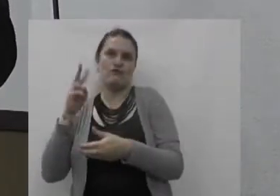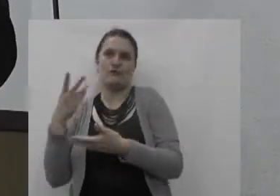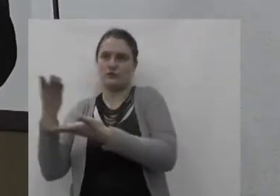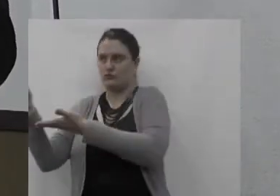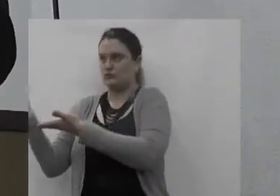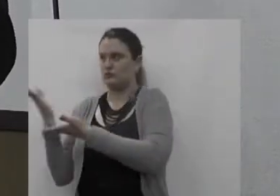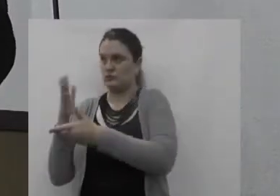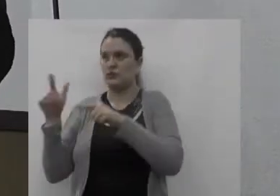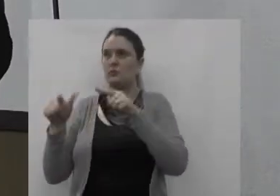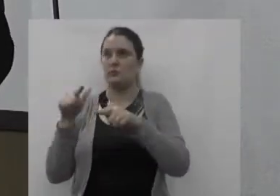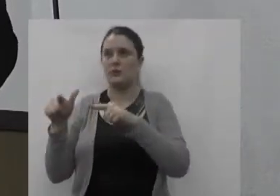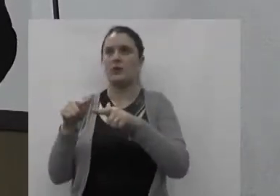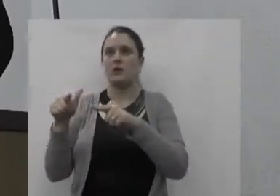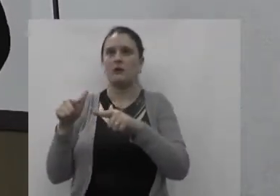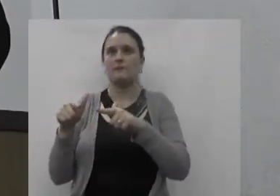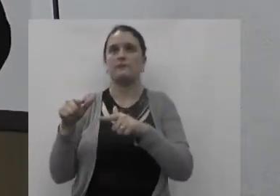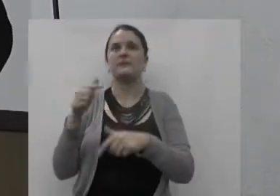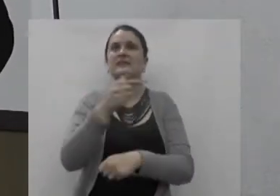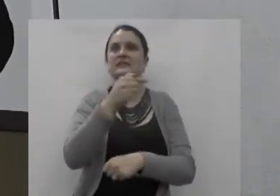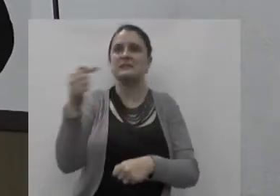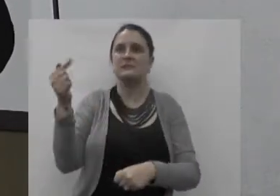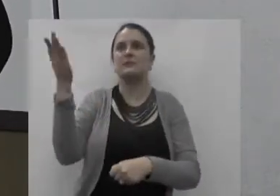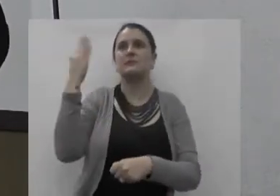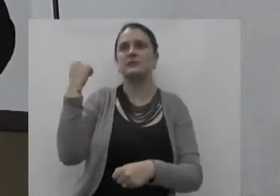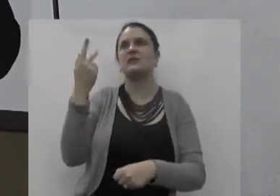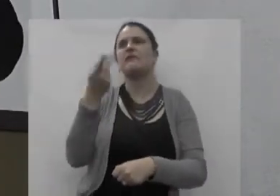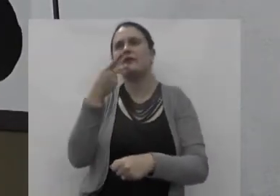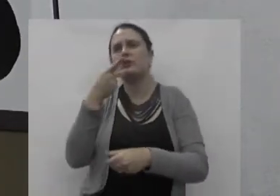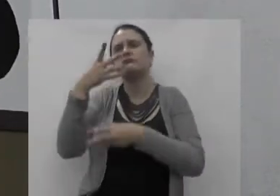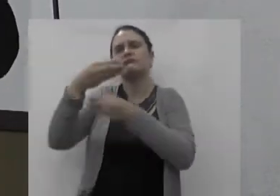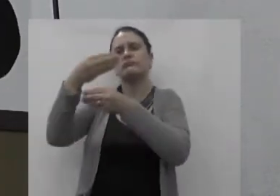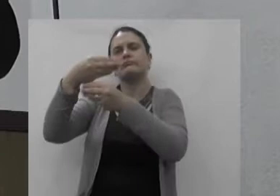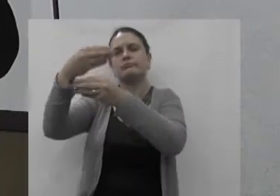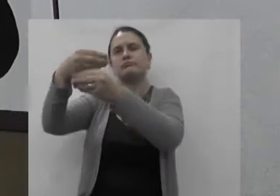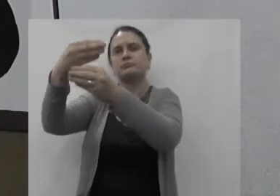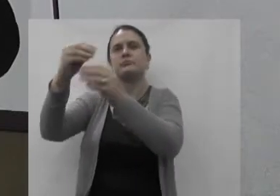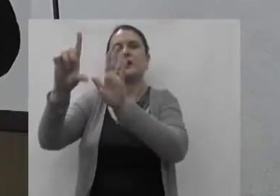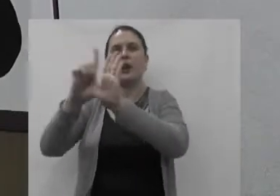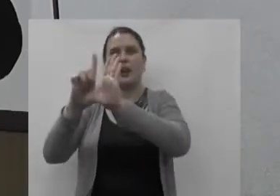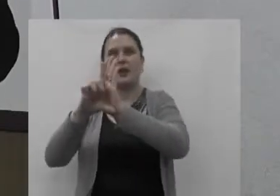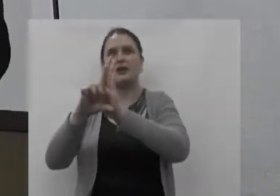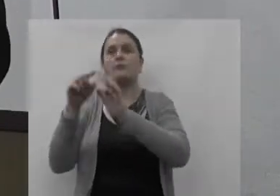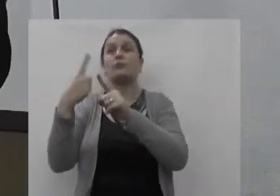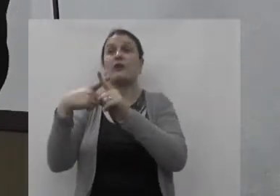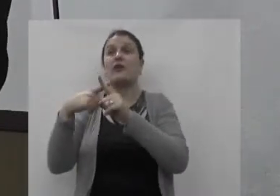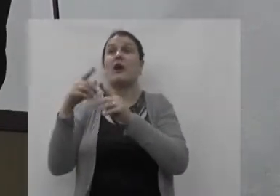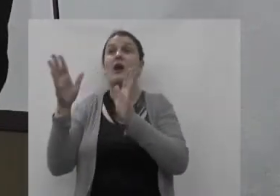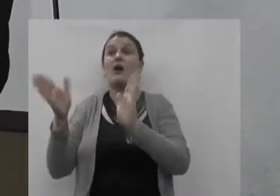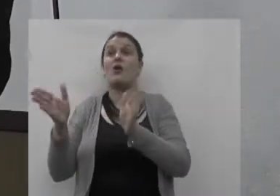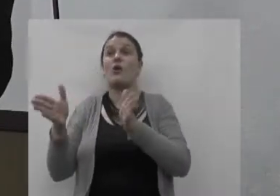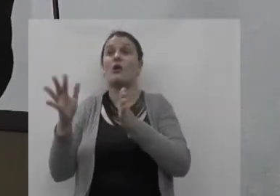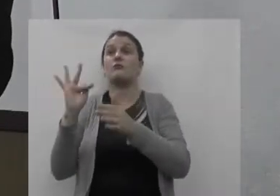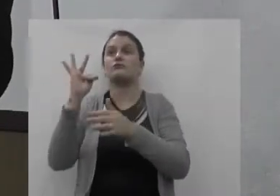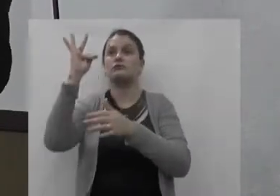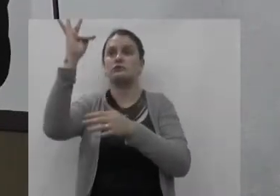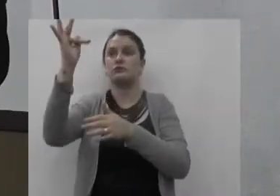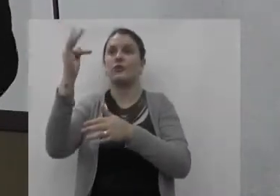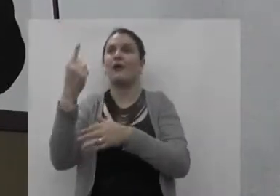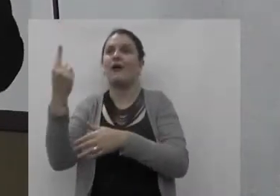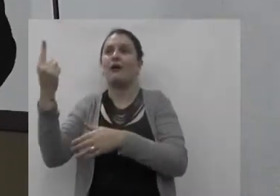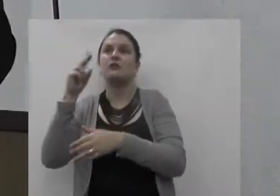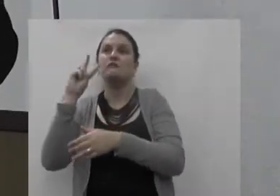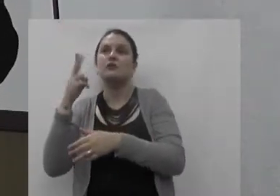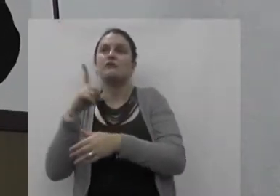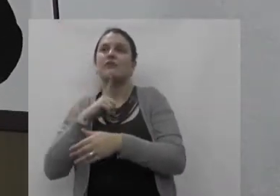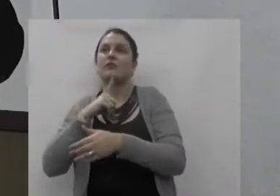desta casa, como a semana passada eu falei das emendas impositivas de vereadores, hoje eu volto a falar e